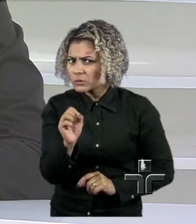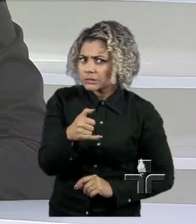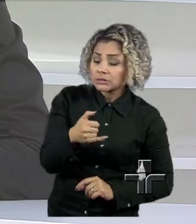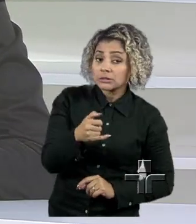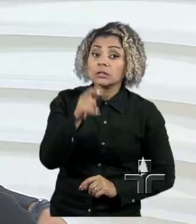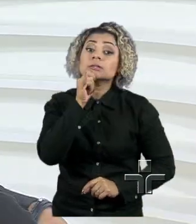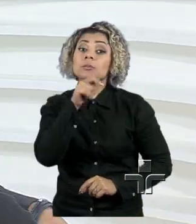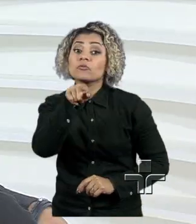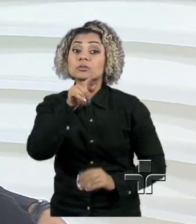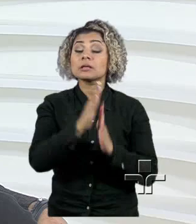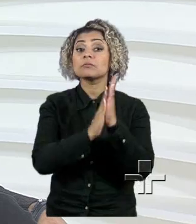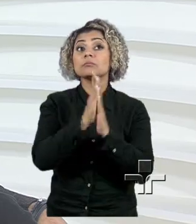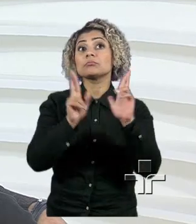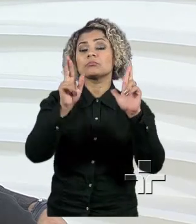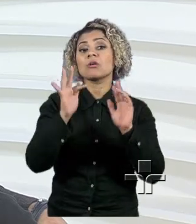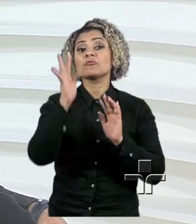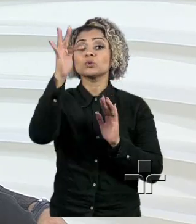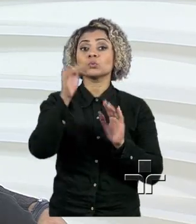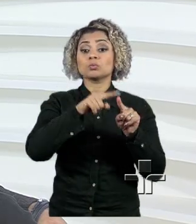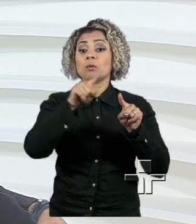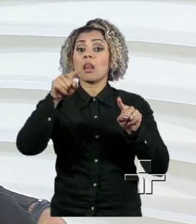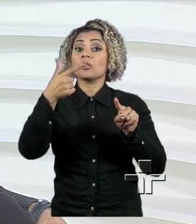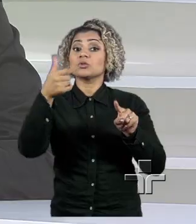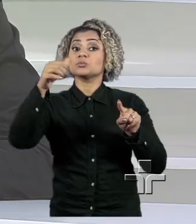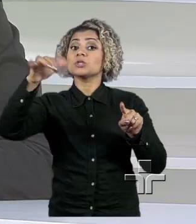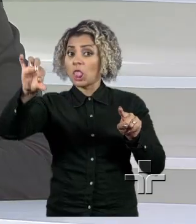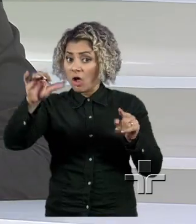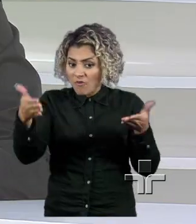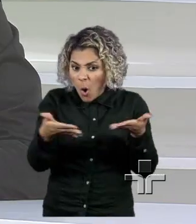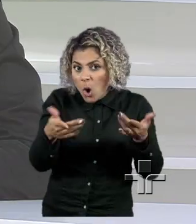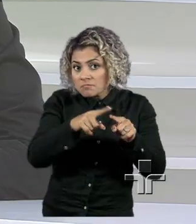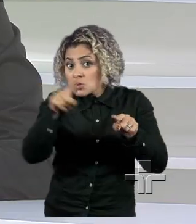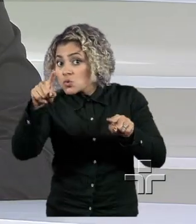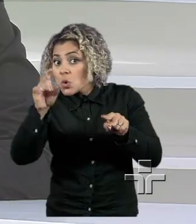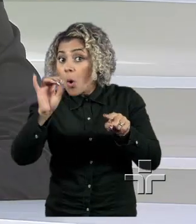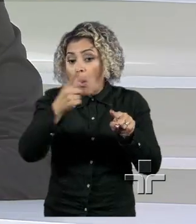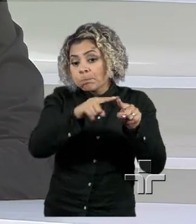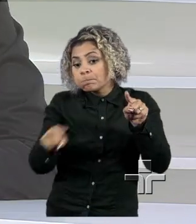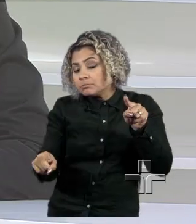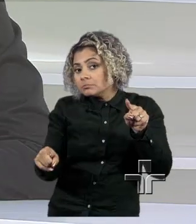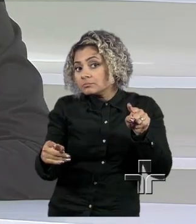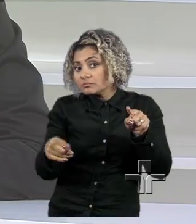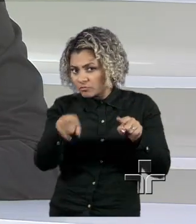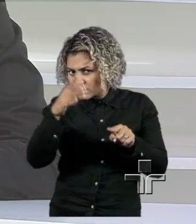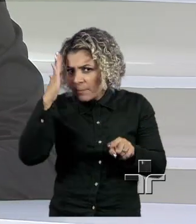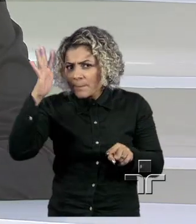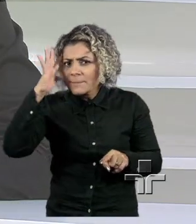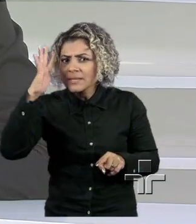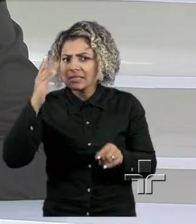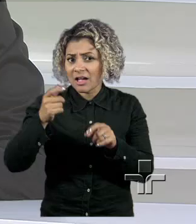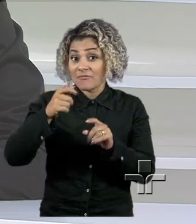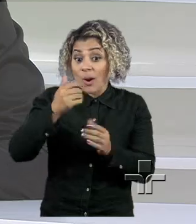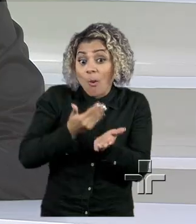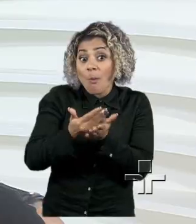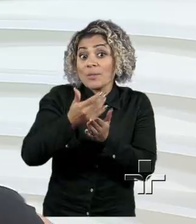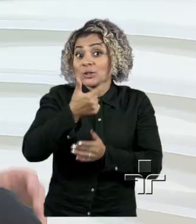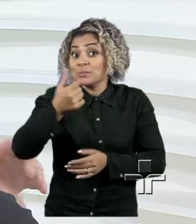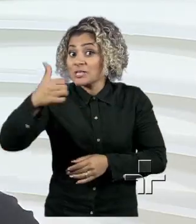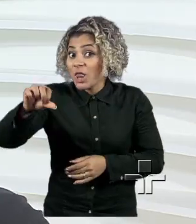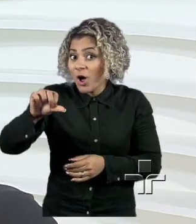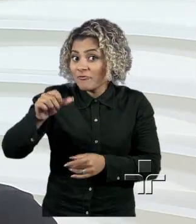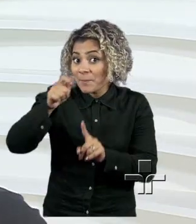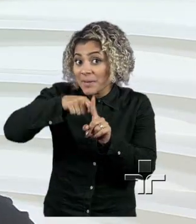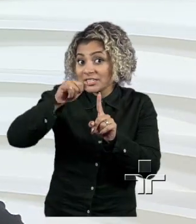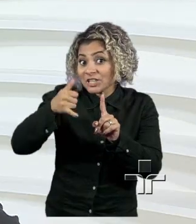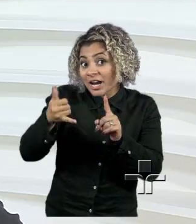Brasil e para a Cacau Show em 2019, hoje, é a mesma coisa que você pensava no começo do ano? Circe, nós